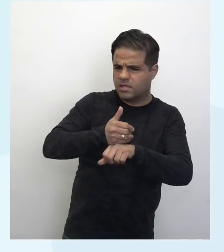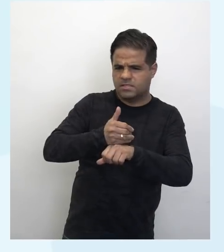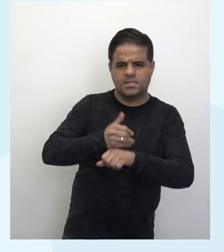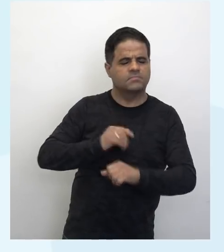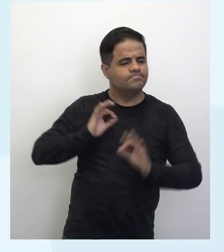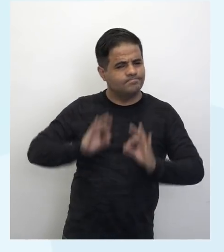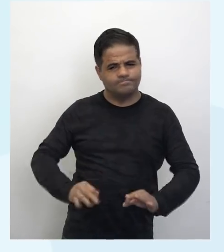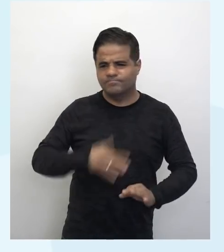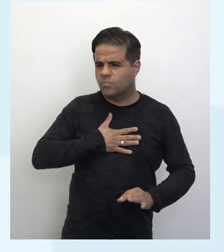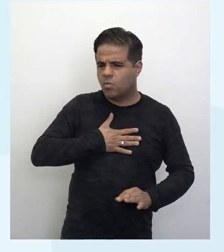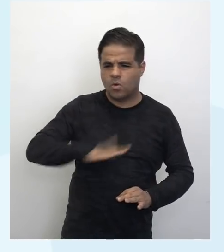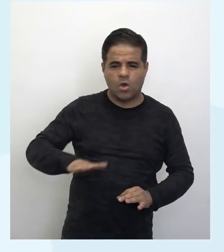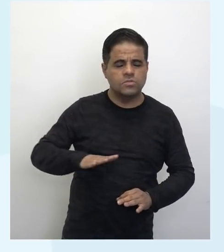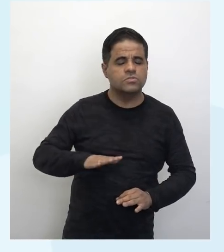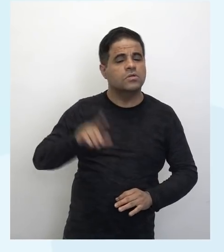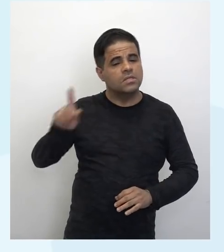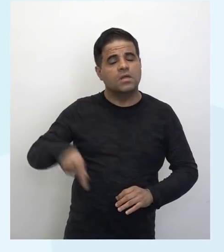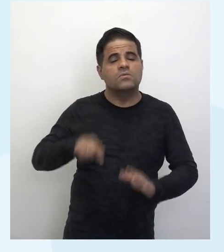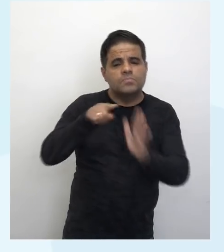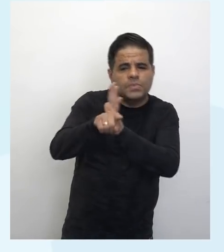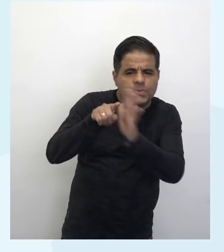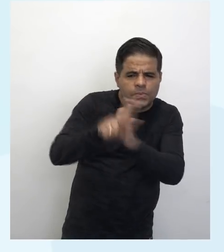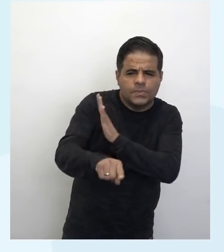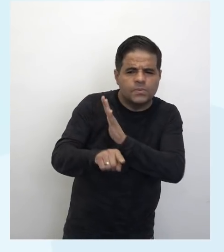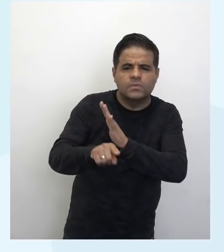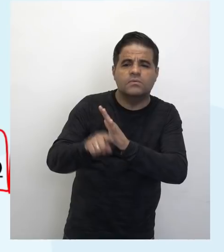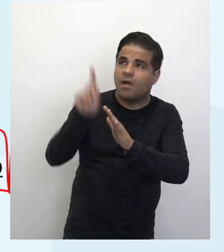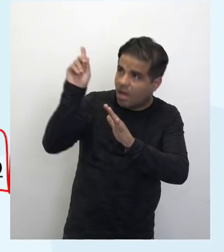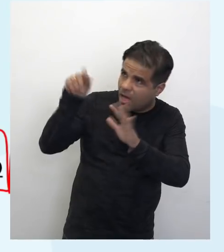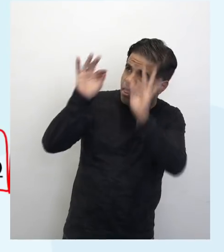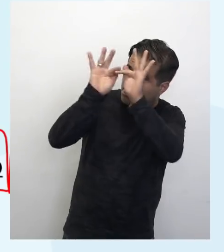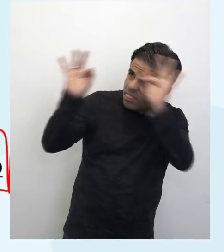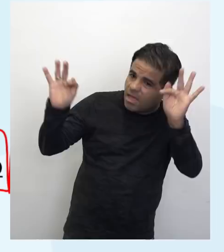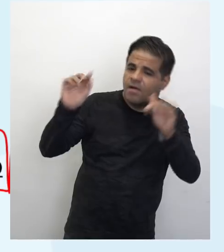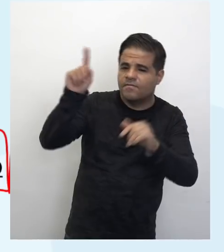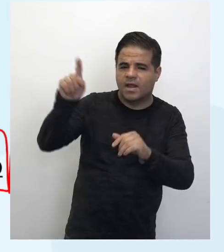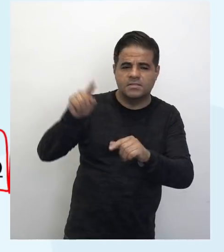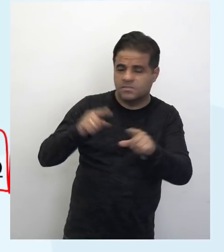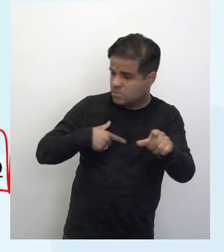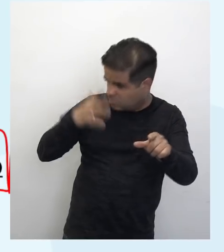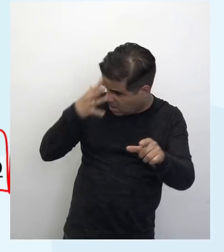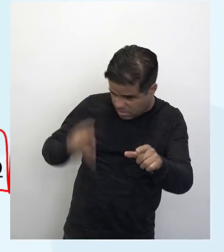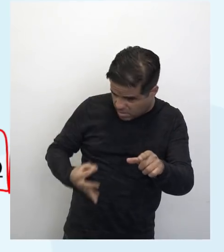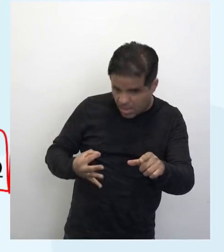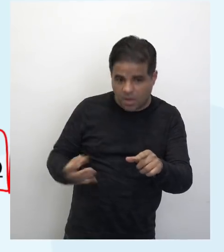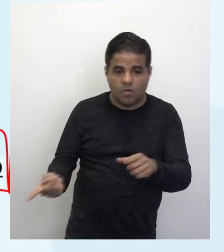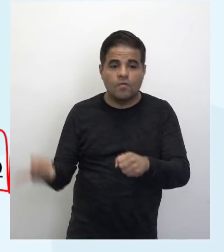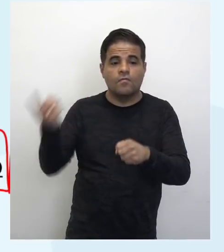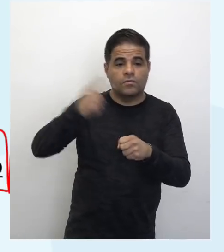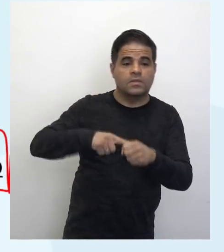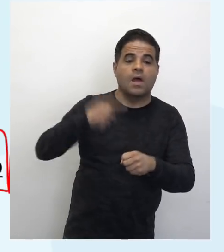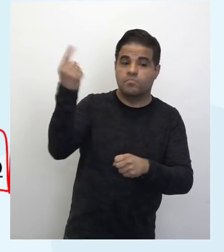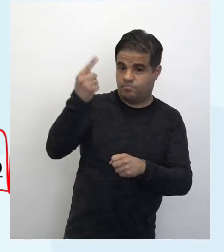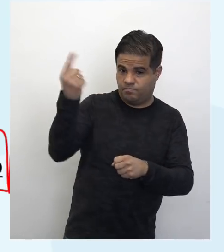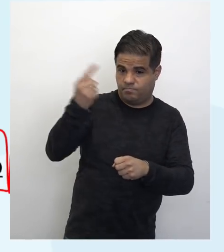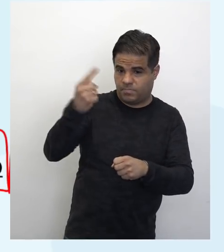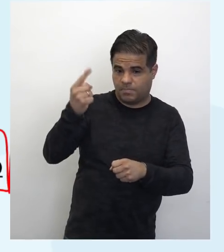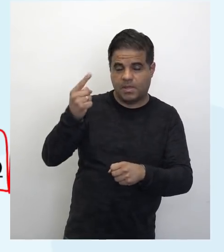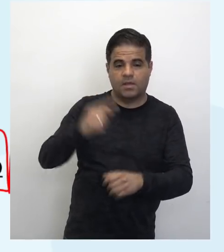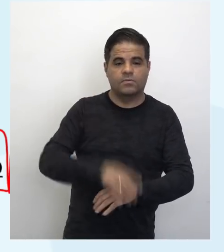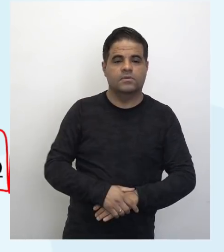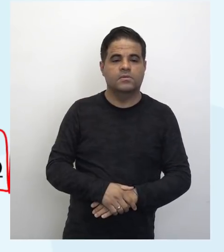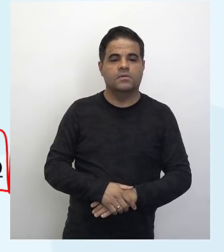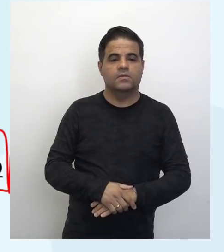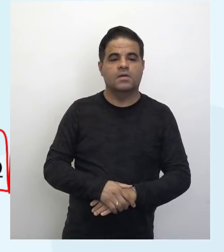as perguntas são baseadas nessa frase. Então, você não tá entendendo? Vamos voltar, então, pro primeiro slide.